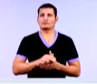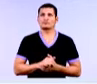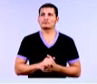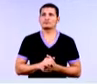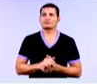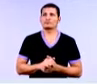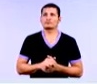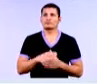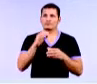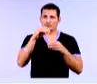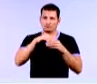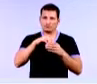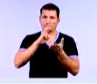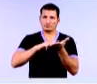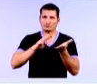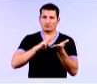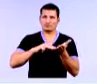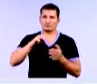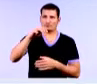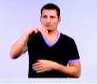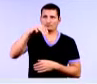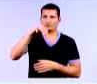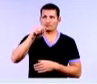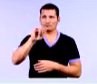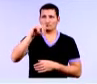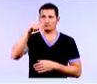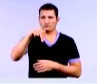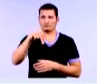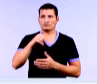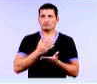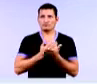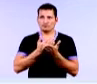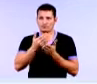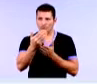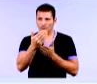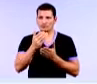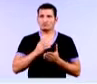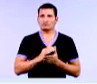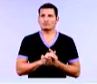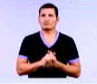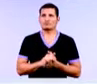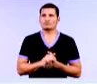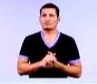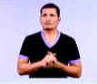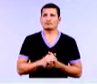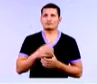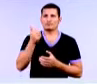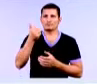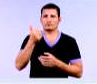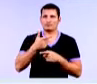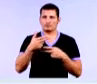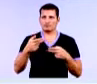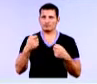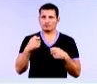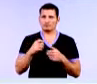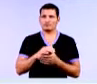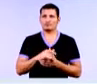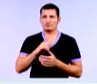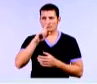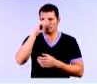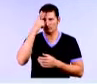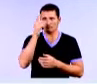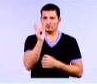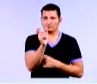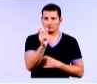do método main, aí eu já vou começar a entrar com as partes mesmo, né? Então a primeira coisa que eu tenho que fazer é criar uma variável de